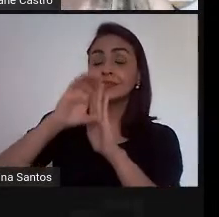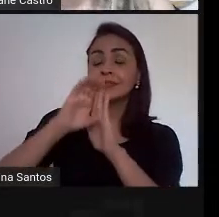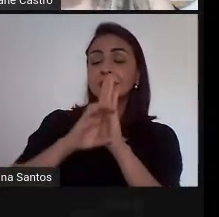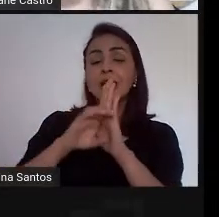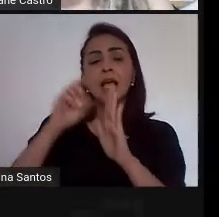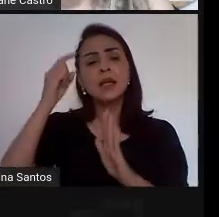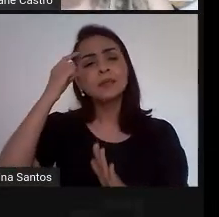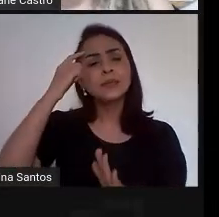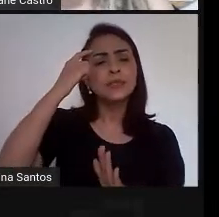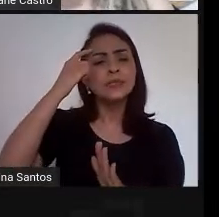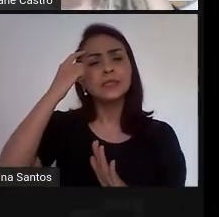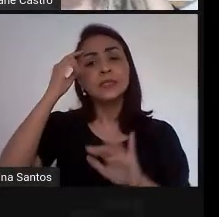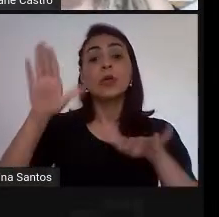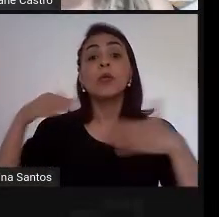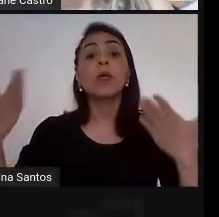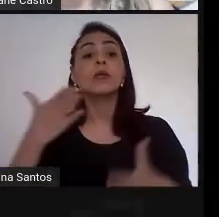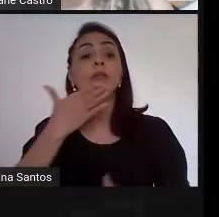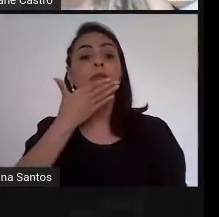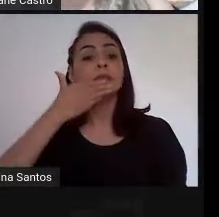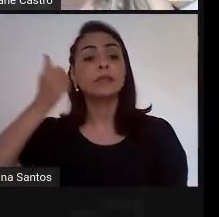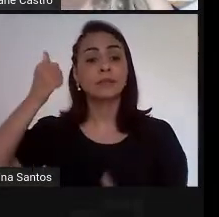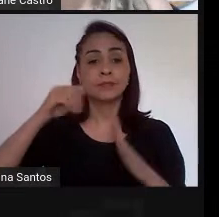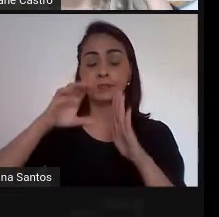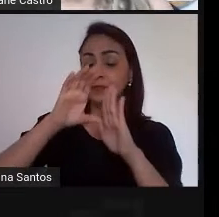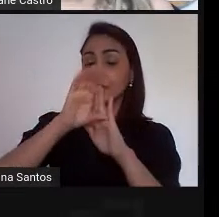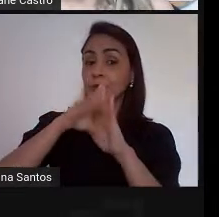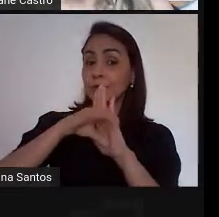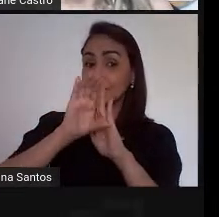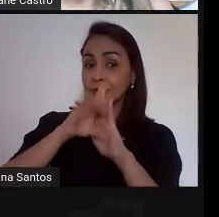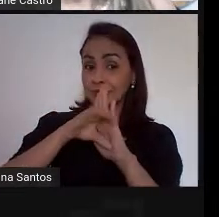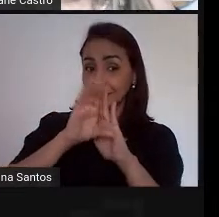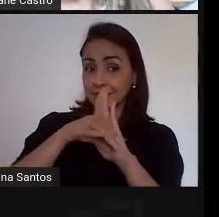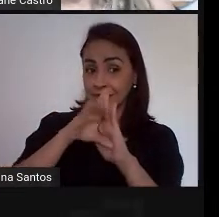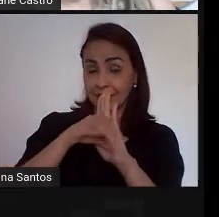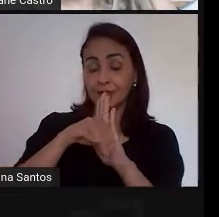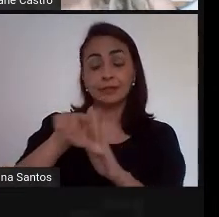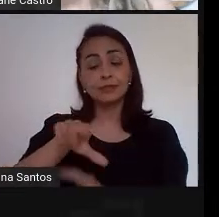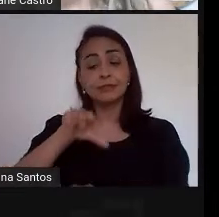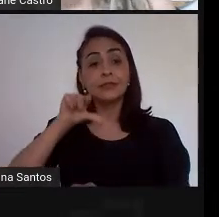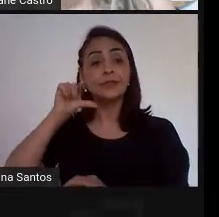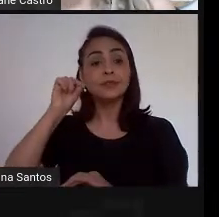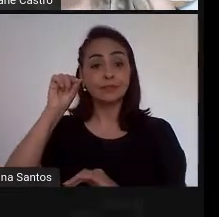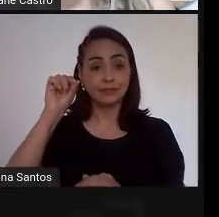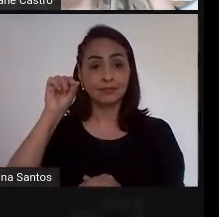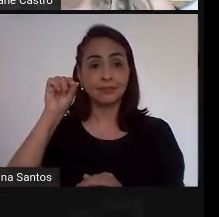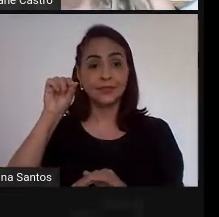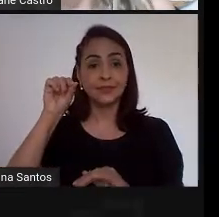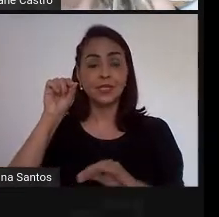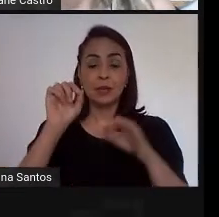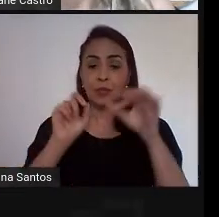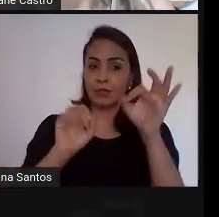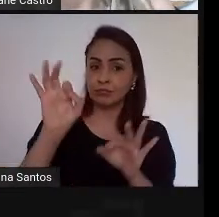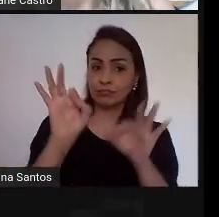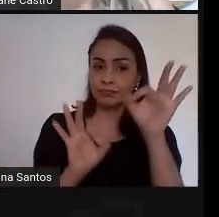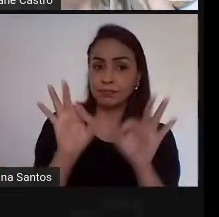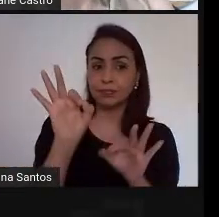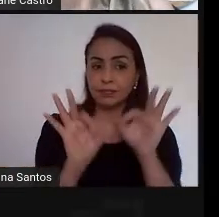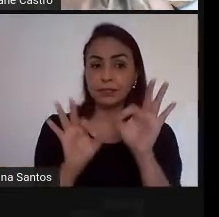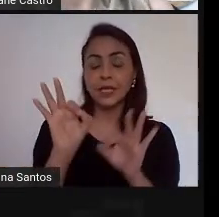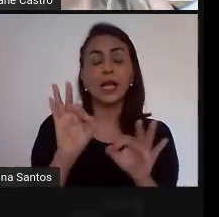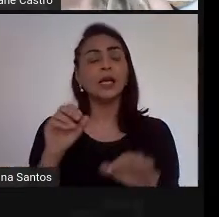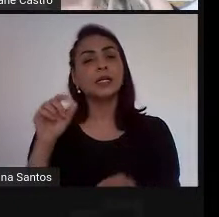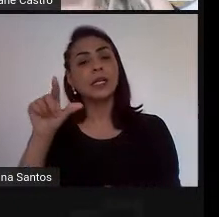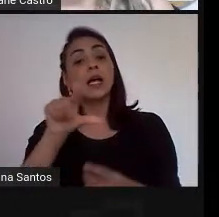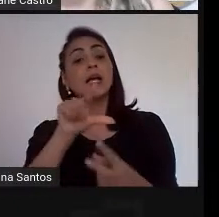melhor conceito, né? Que nós iríamos trabalhar, com o qual nós iríamos trabalhar. E trabalhamos na perspectiva de que as opções, as